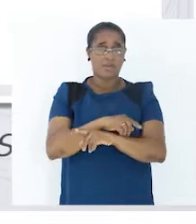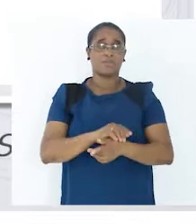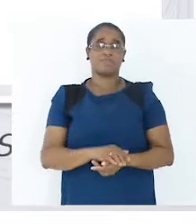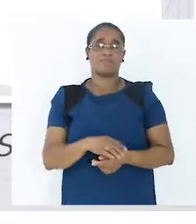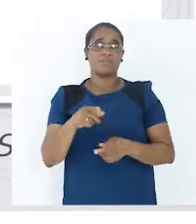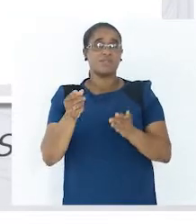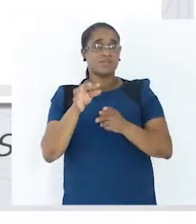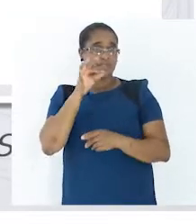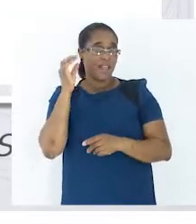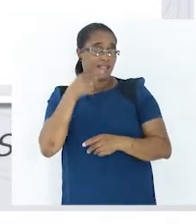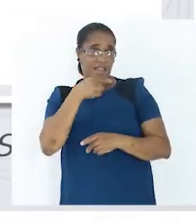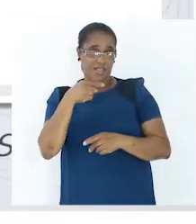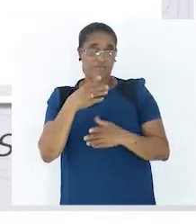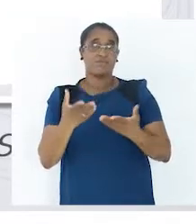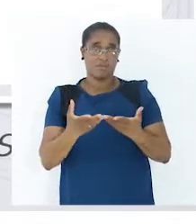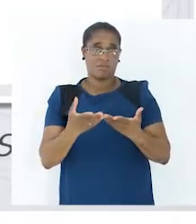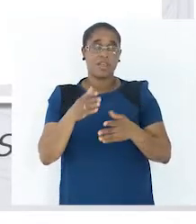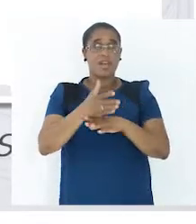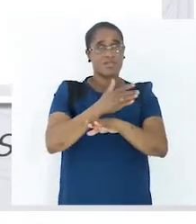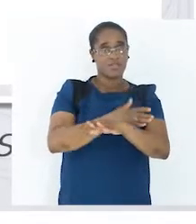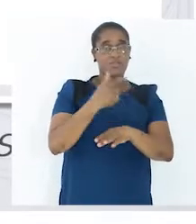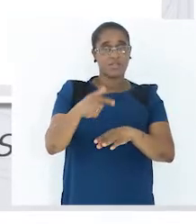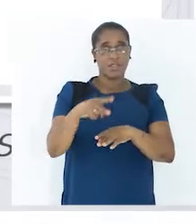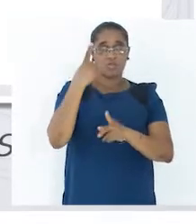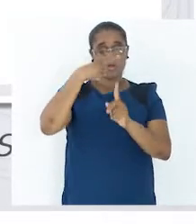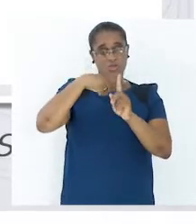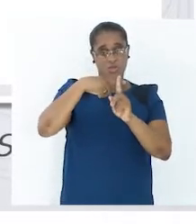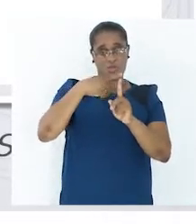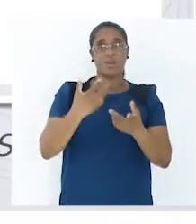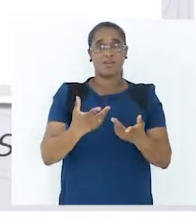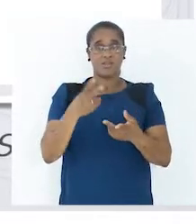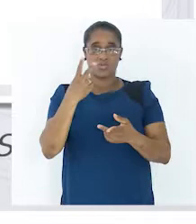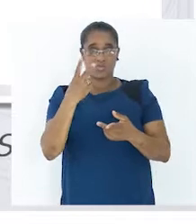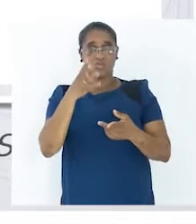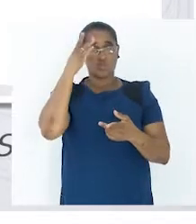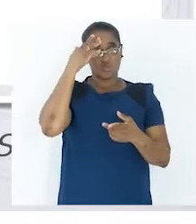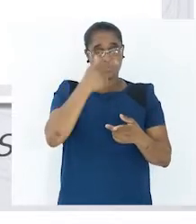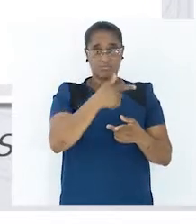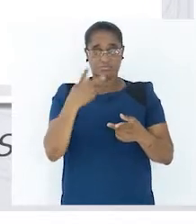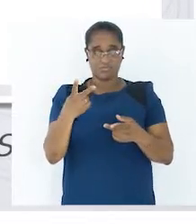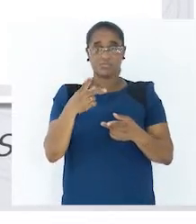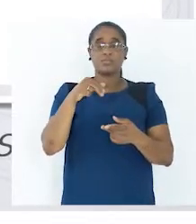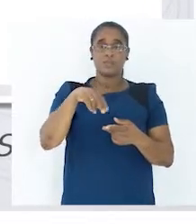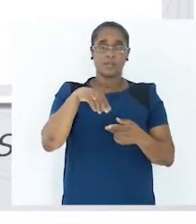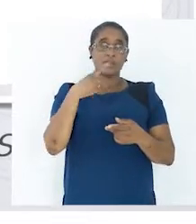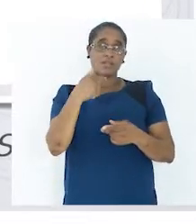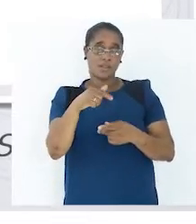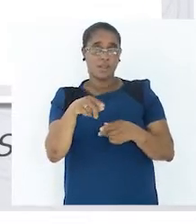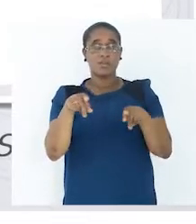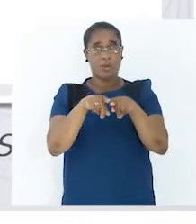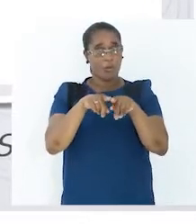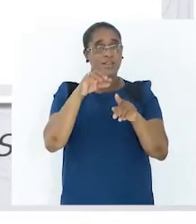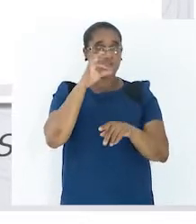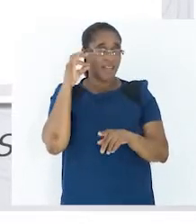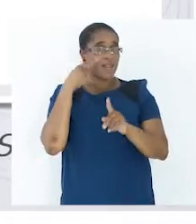sinal negativo. No exemplo anterior, nós tínhamos uma soma, portanto, os dois termos que compõem o binômio tinham o mesmo